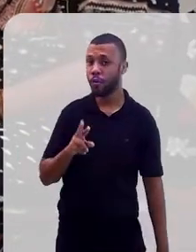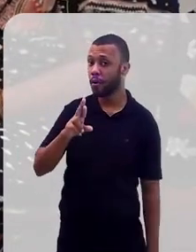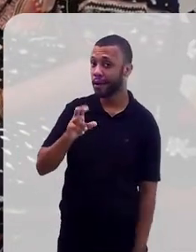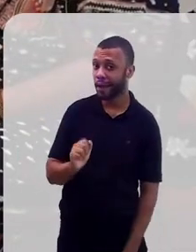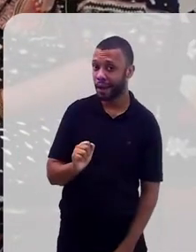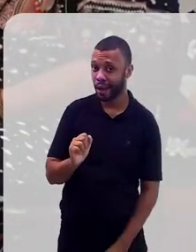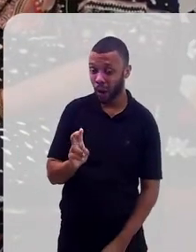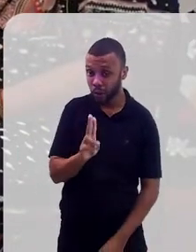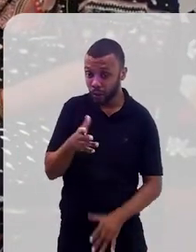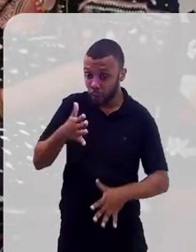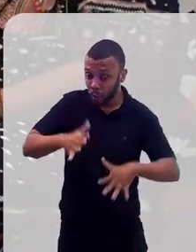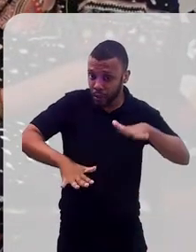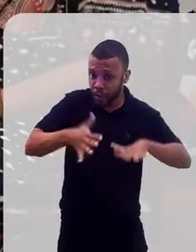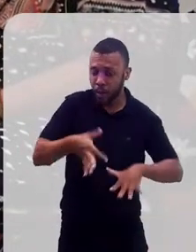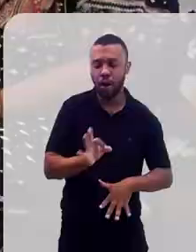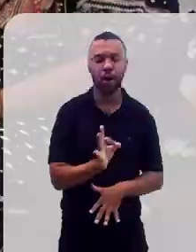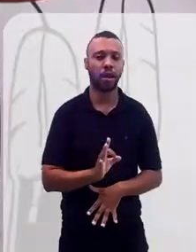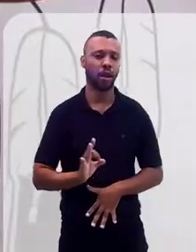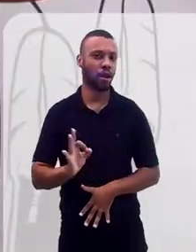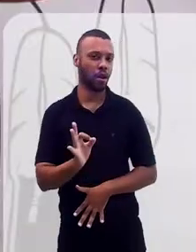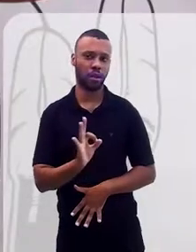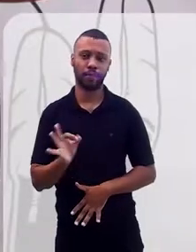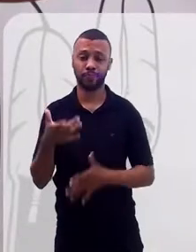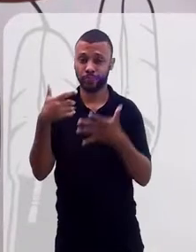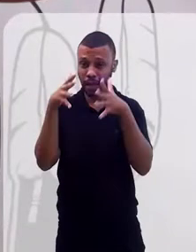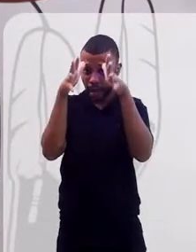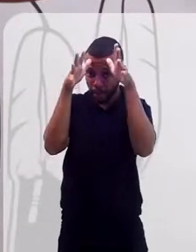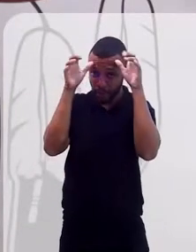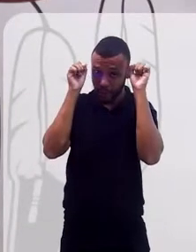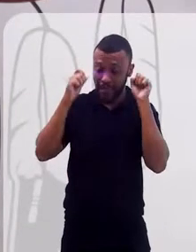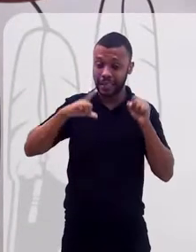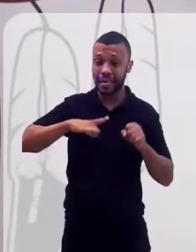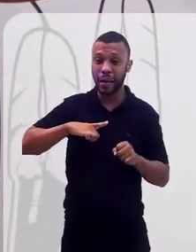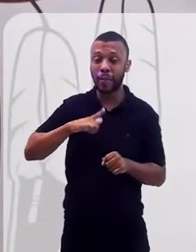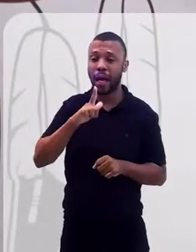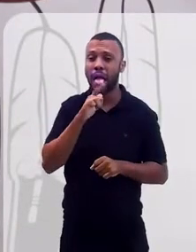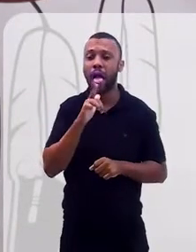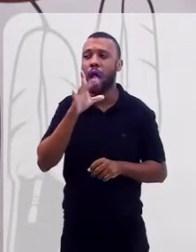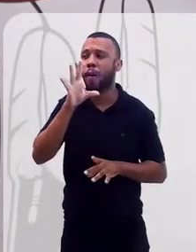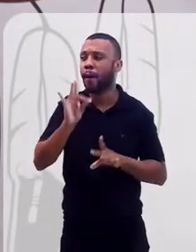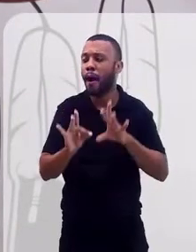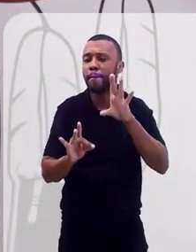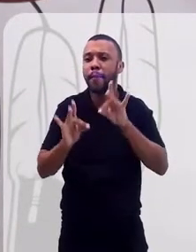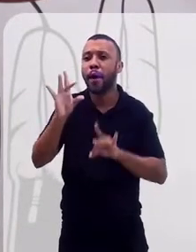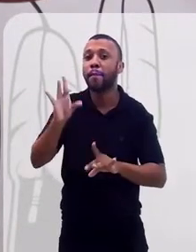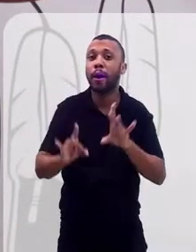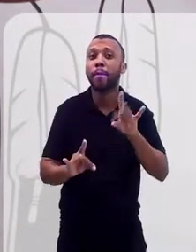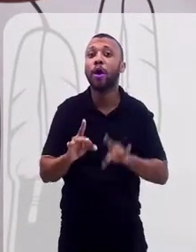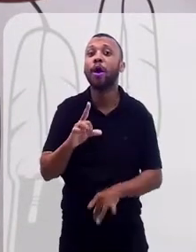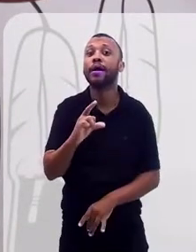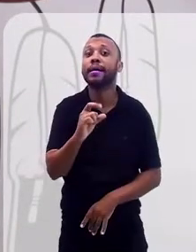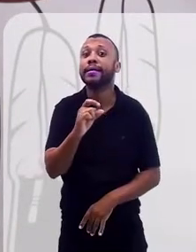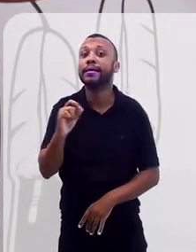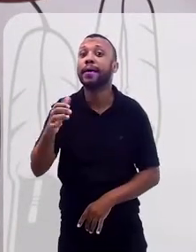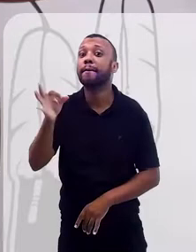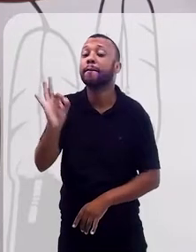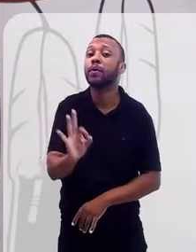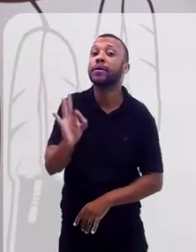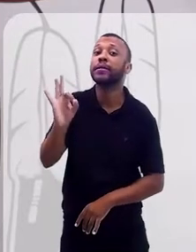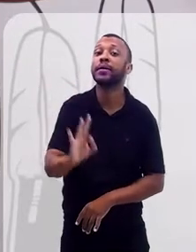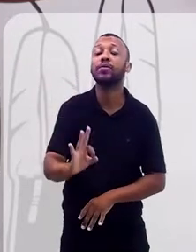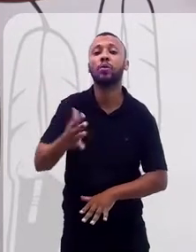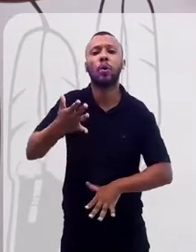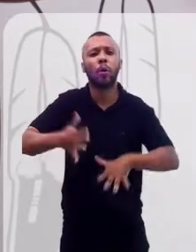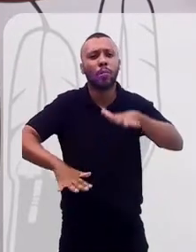o mura, né? O mura não usa tambor. A Amazônia chega a uma umidade de 100%. Então, o